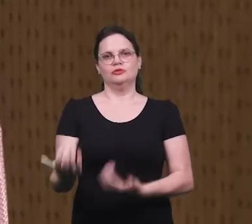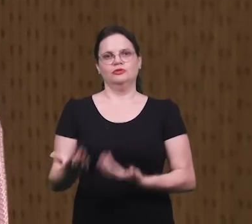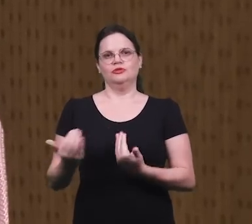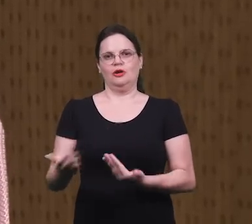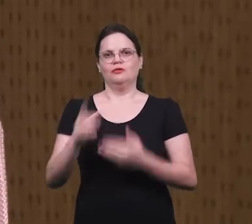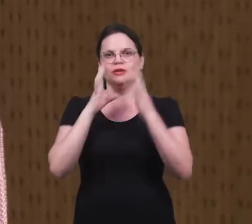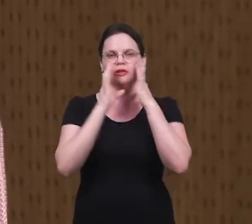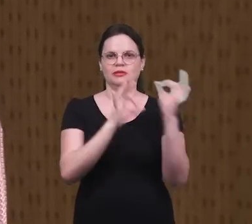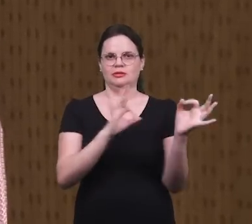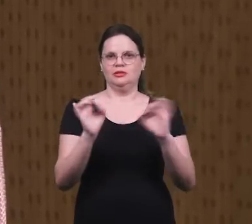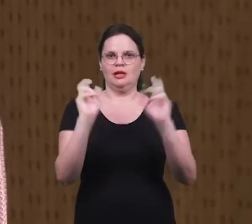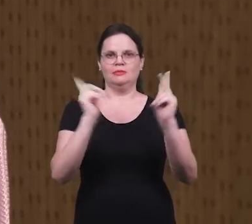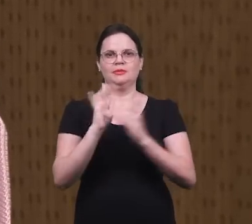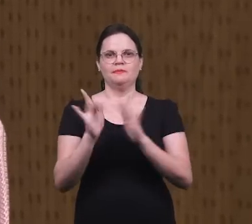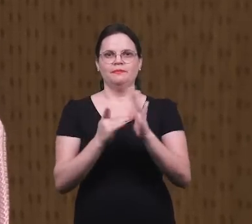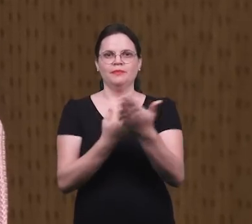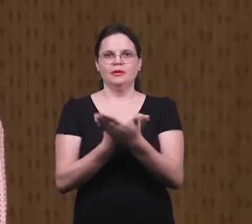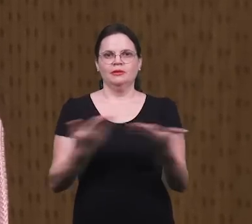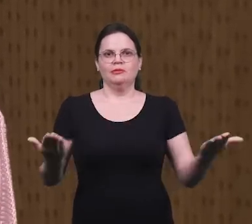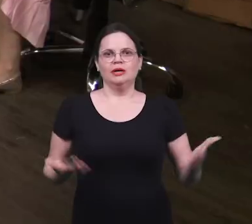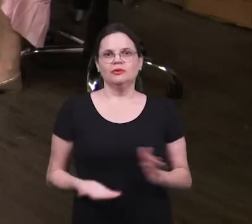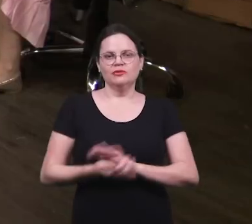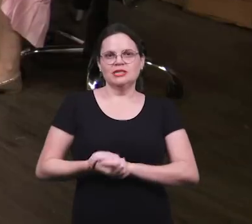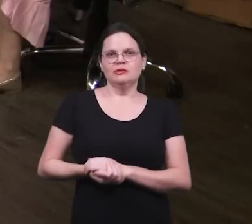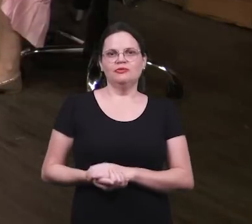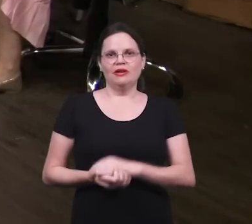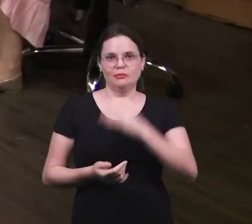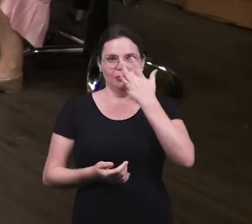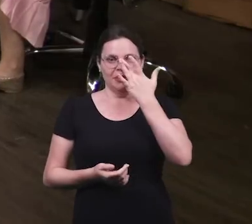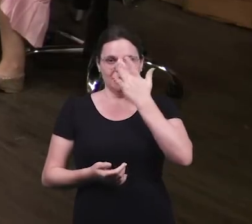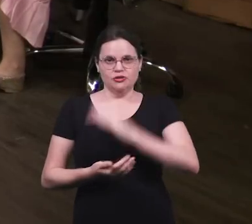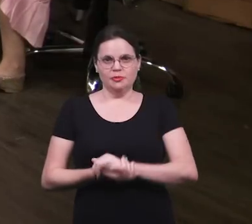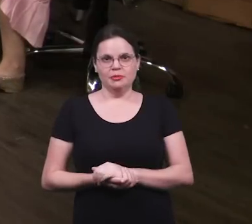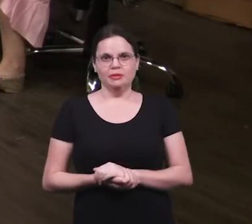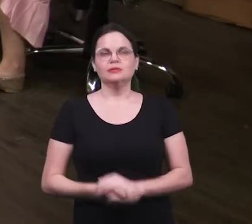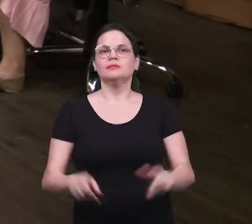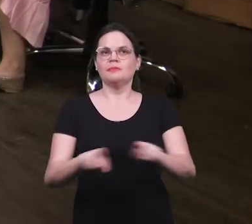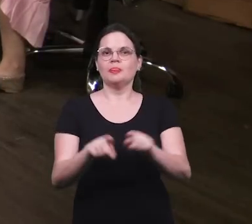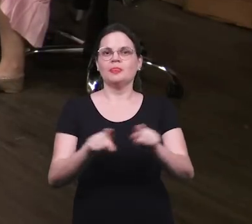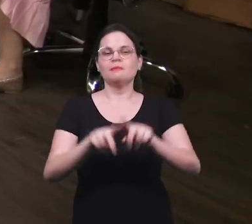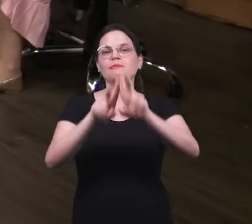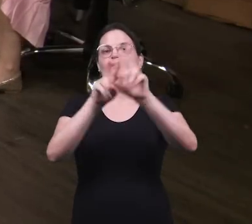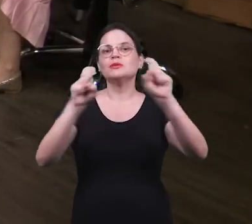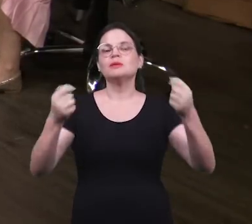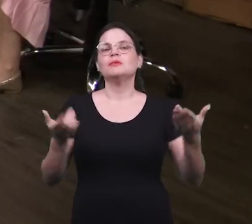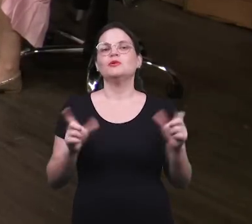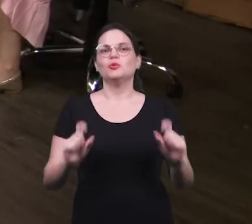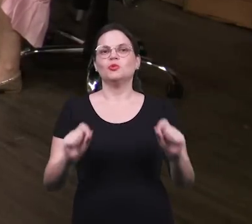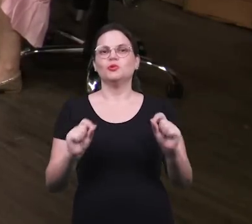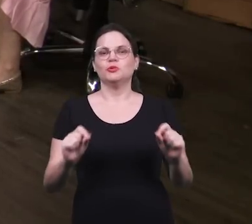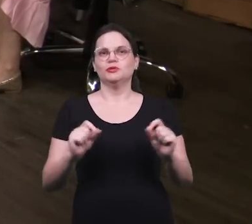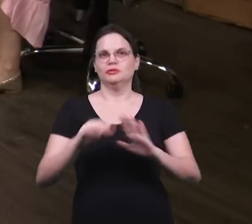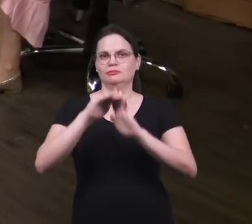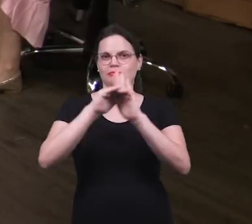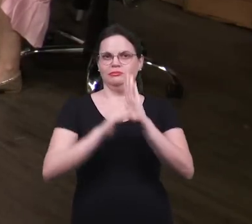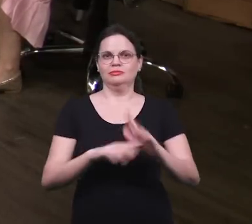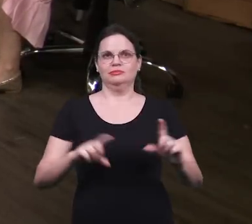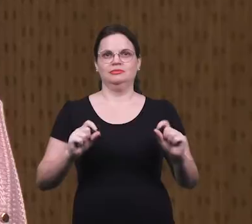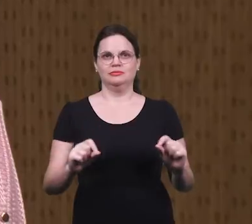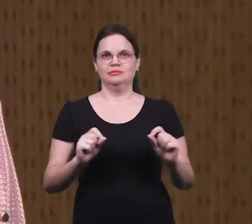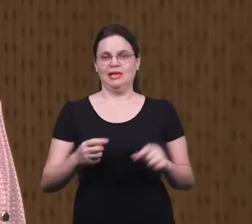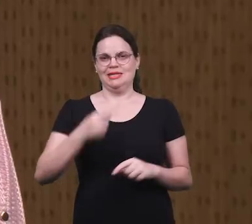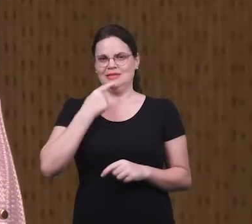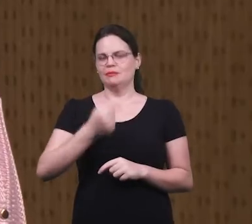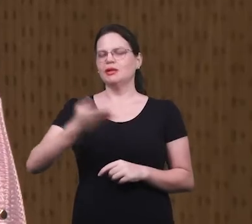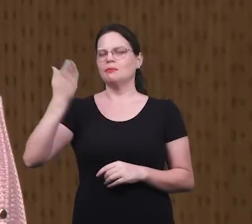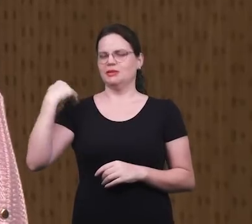também que estão nos assistindo, a paz do Senhor Jesus. Muito bem, fala para mim, Karina, qual é o tema do programa de hoje? Dando continuidade, né, pastor, ao tema da